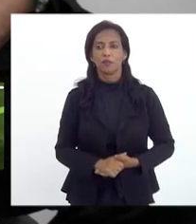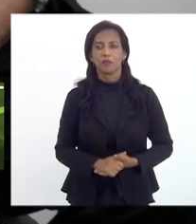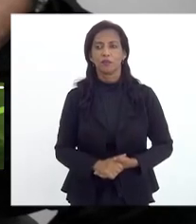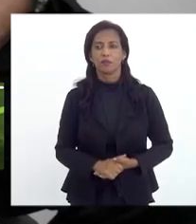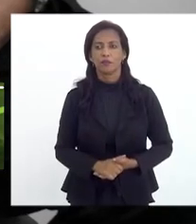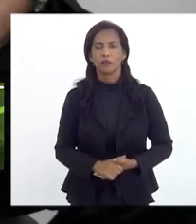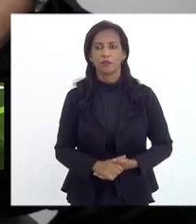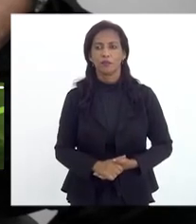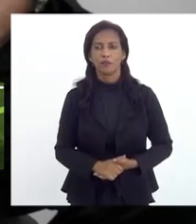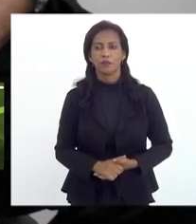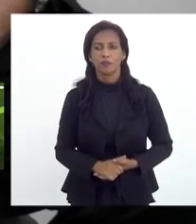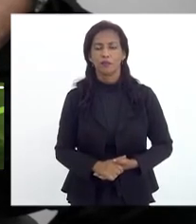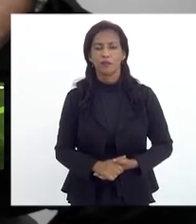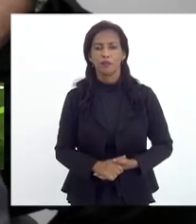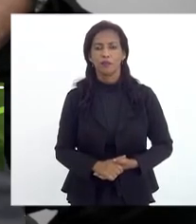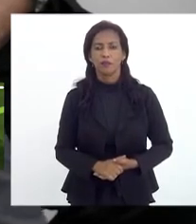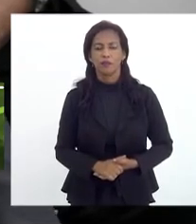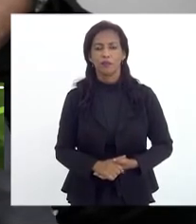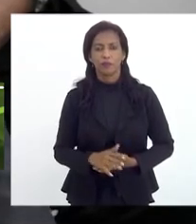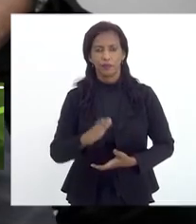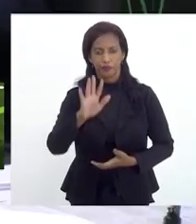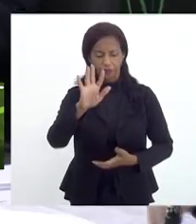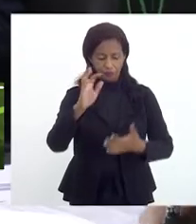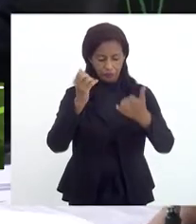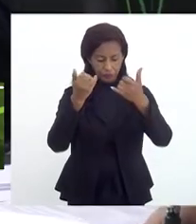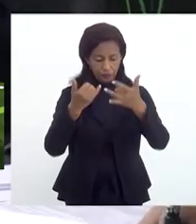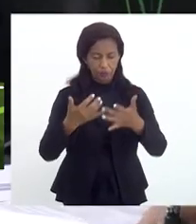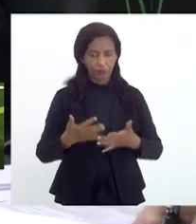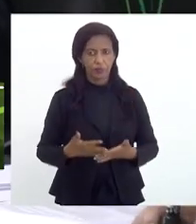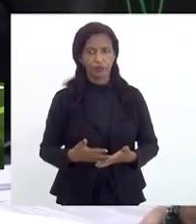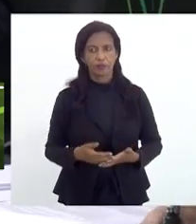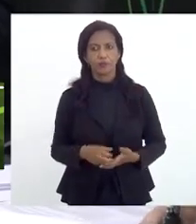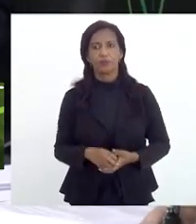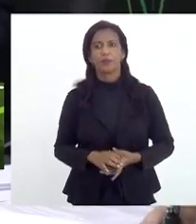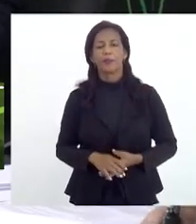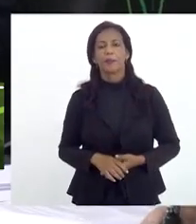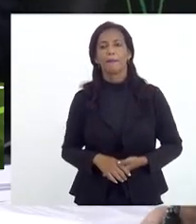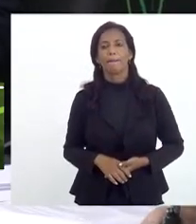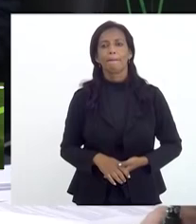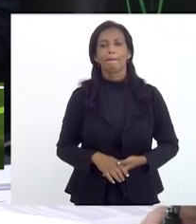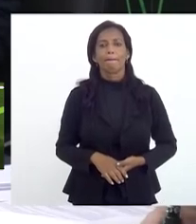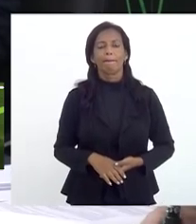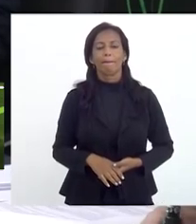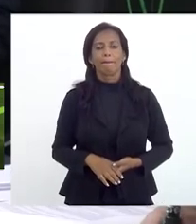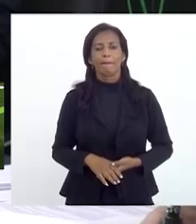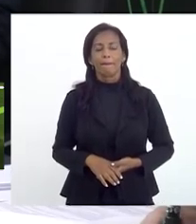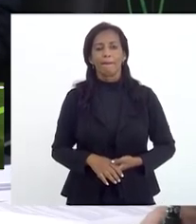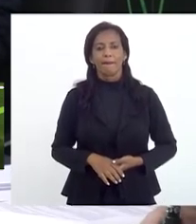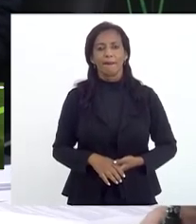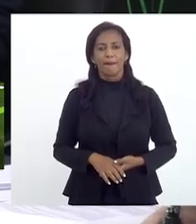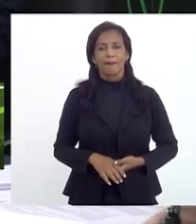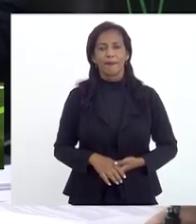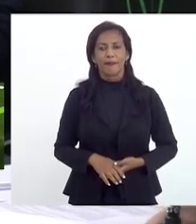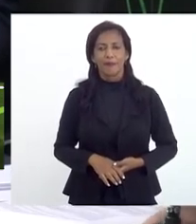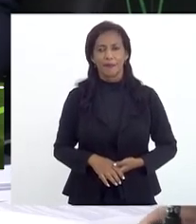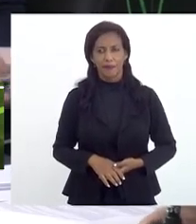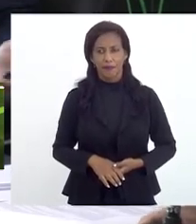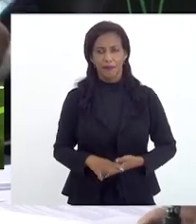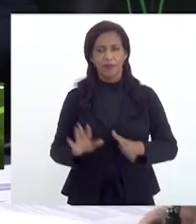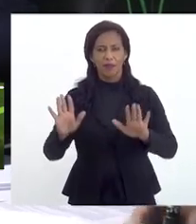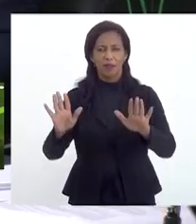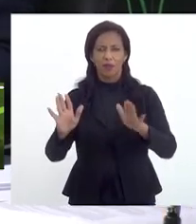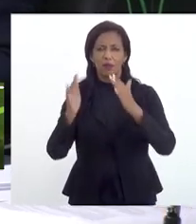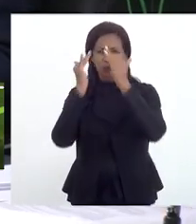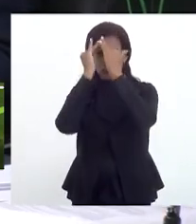janeiro e fevereiro eu posso esclarecer o doutor Sérgio Por favor, secretário Sérgio, em seguida, Nelson A prova vai ser em janeiro e fevereiro, tá? Sim Então aí, olha só Com todo